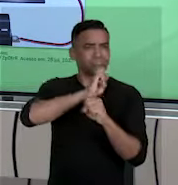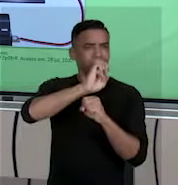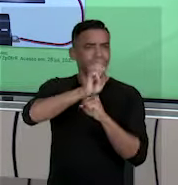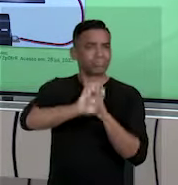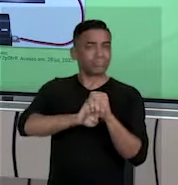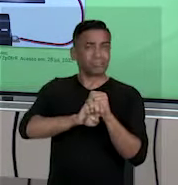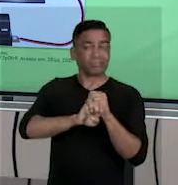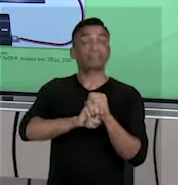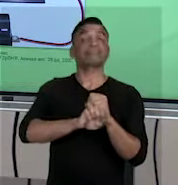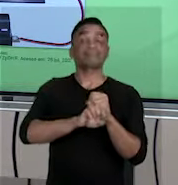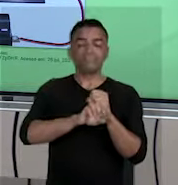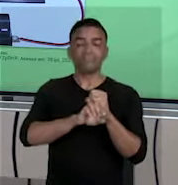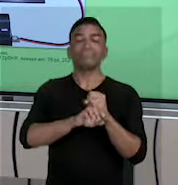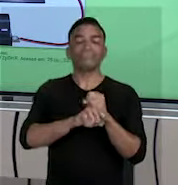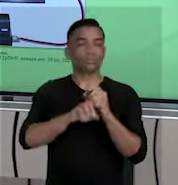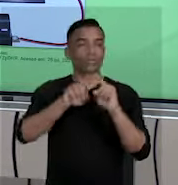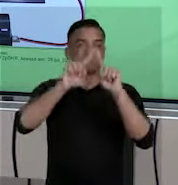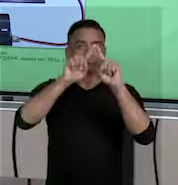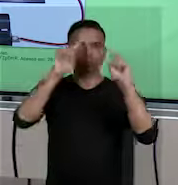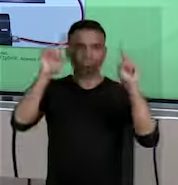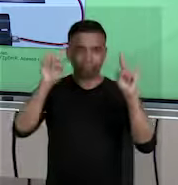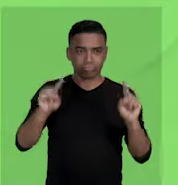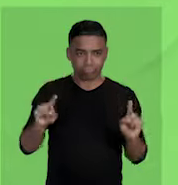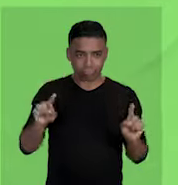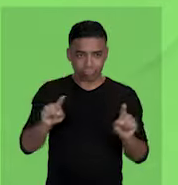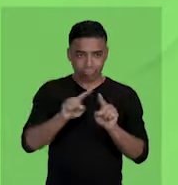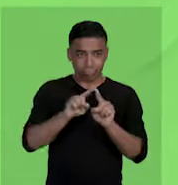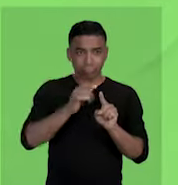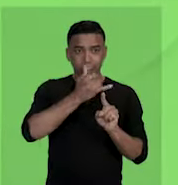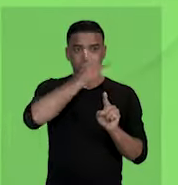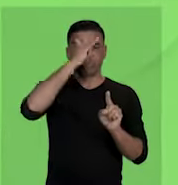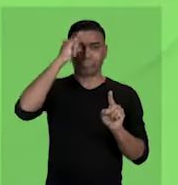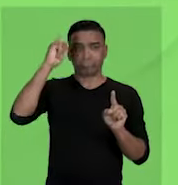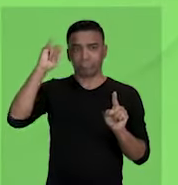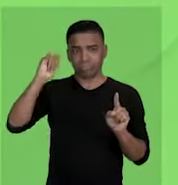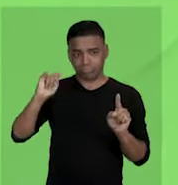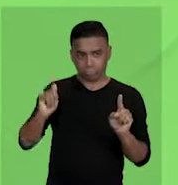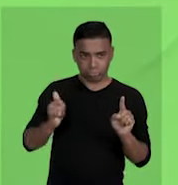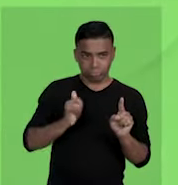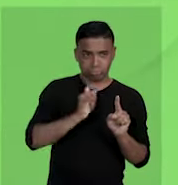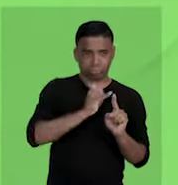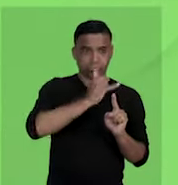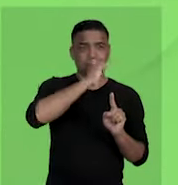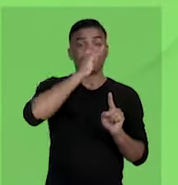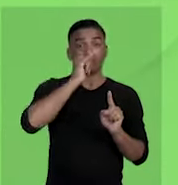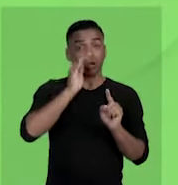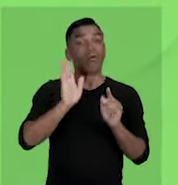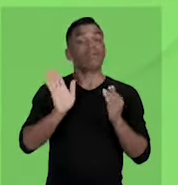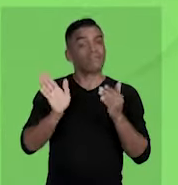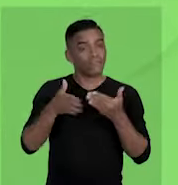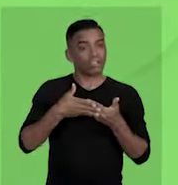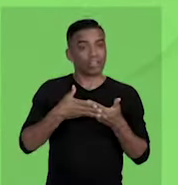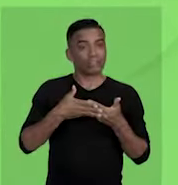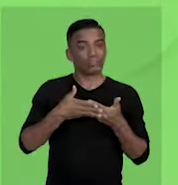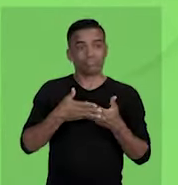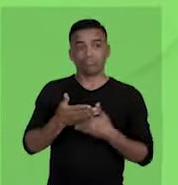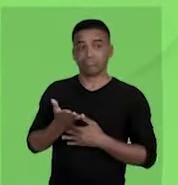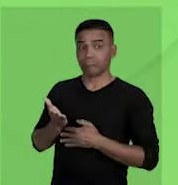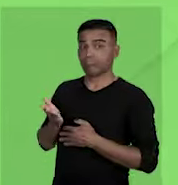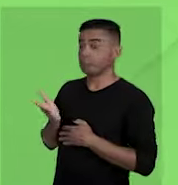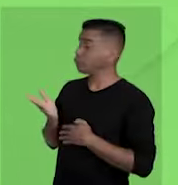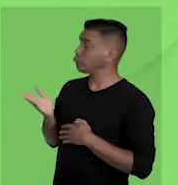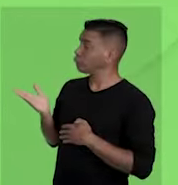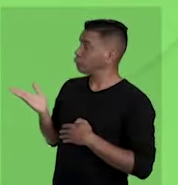passada dentro desse circuito. Então, circuito elétrico é um circuito fechado, formado